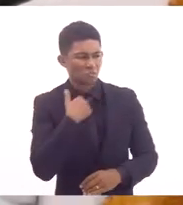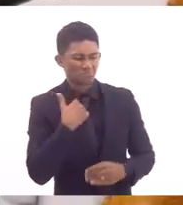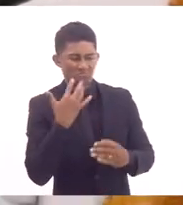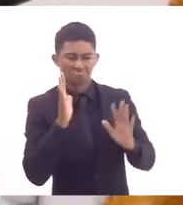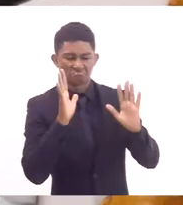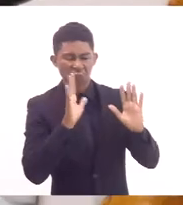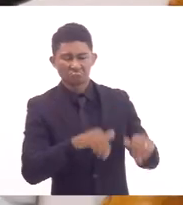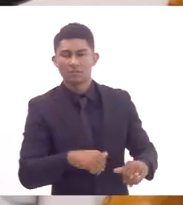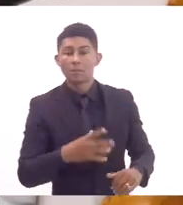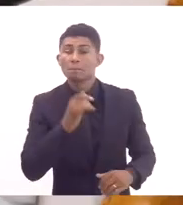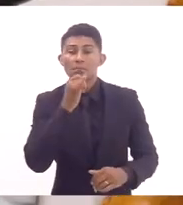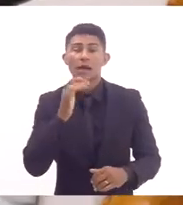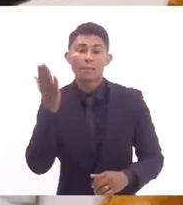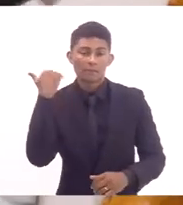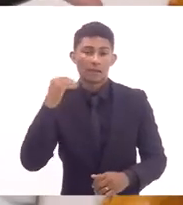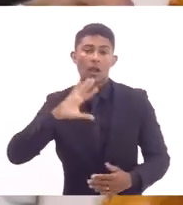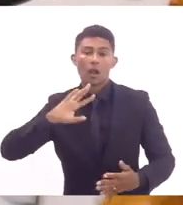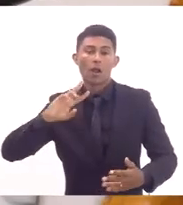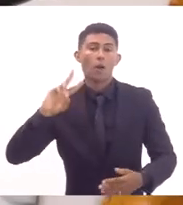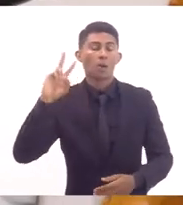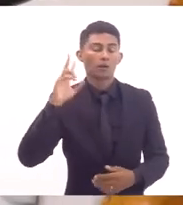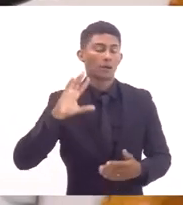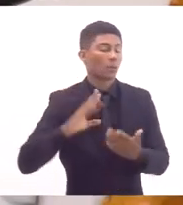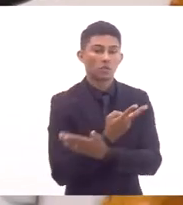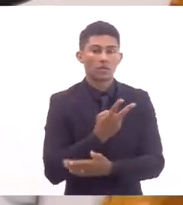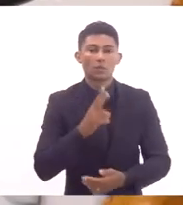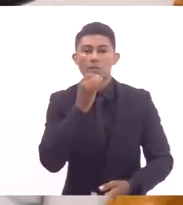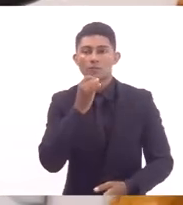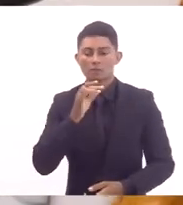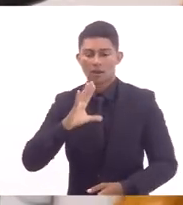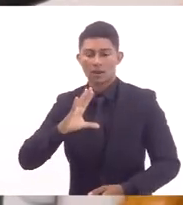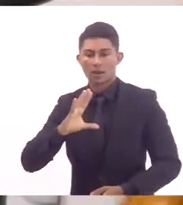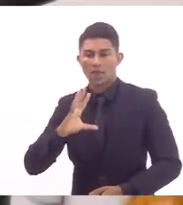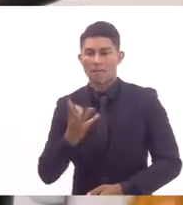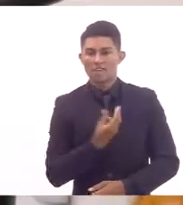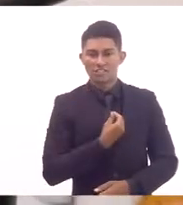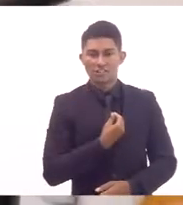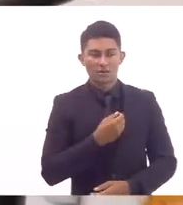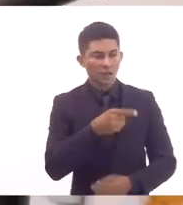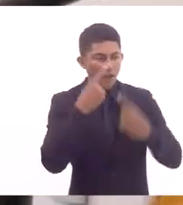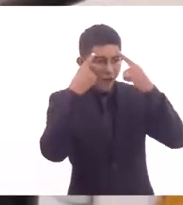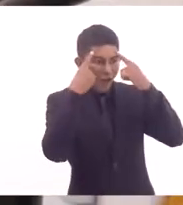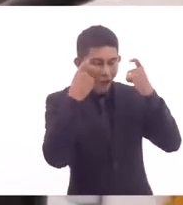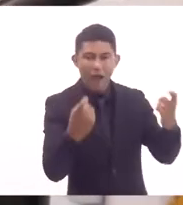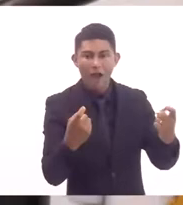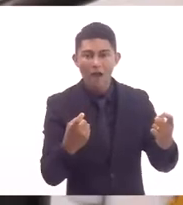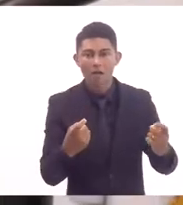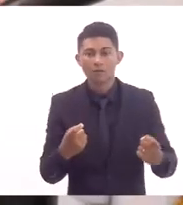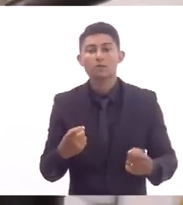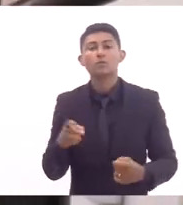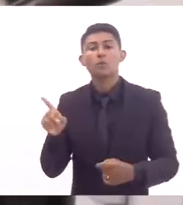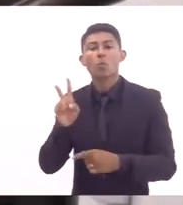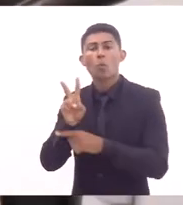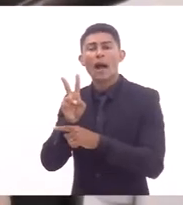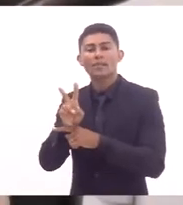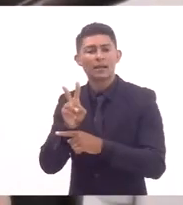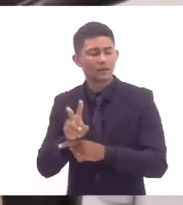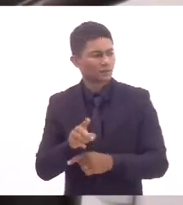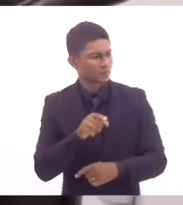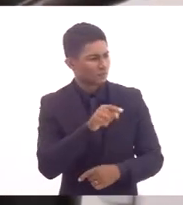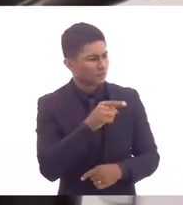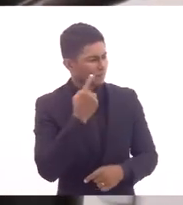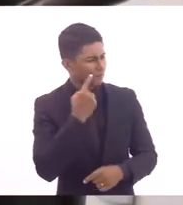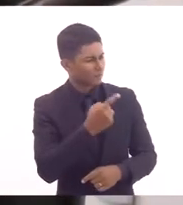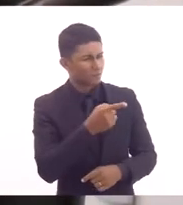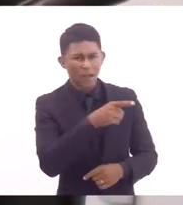por exemplo era a medida e chegava para um guarda e aí Fala para minha filha você vestida desse jeito que que que que você esperaria